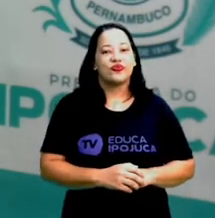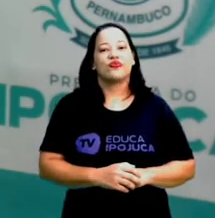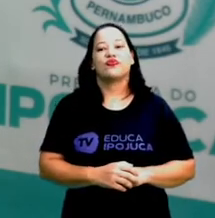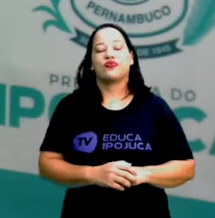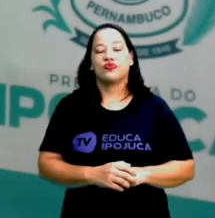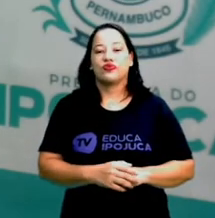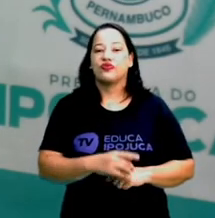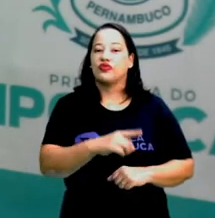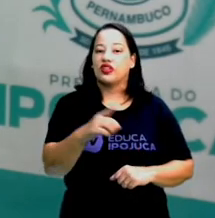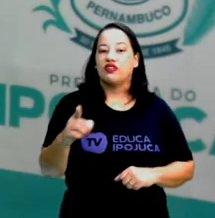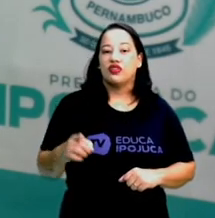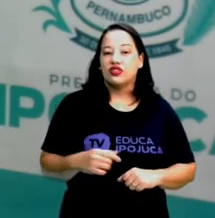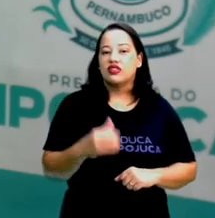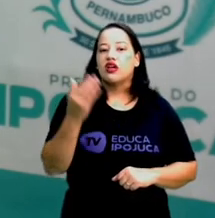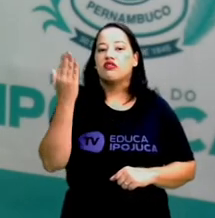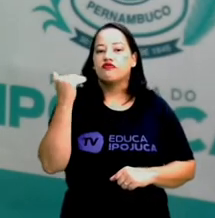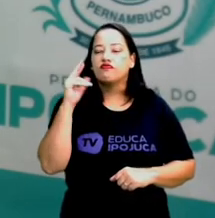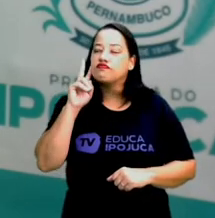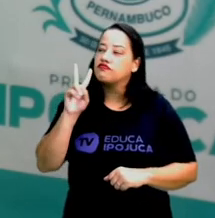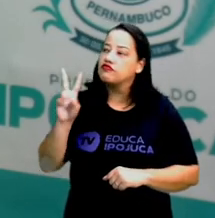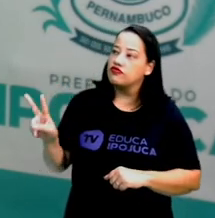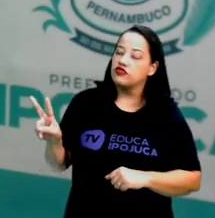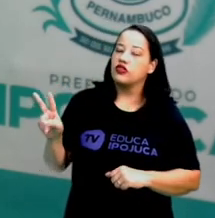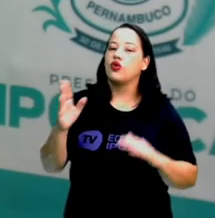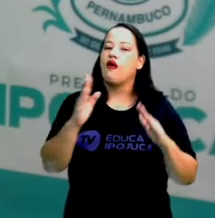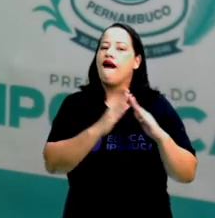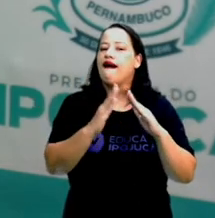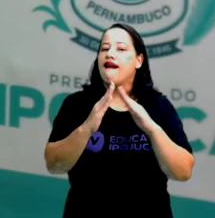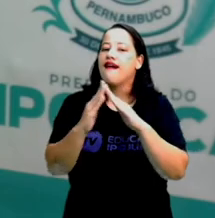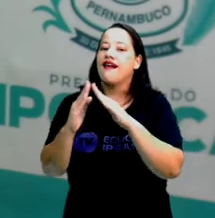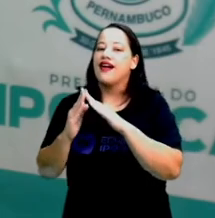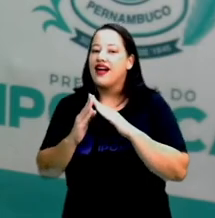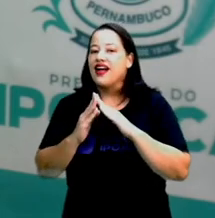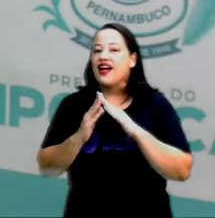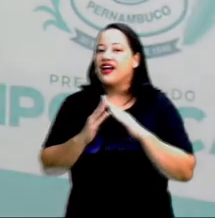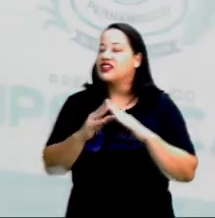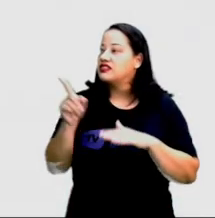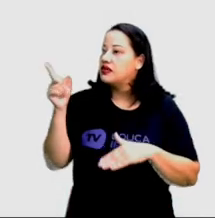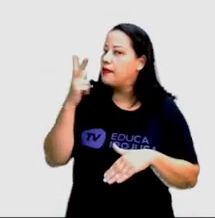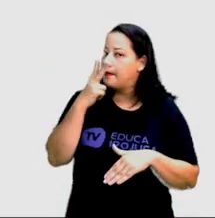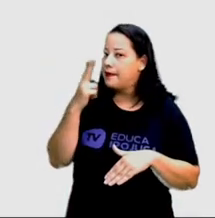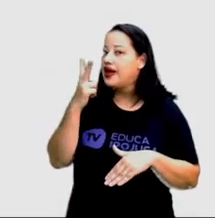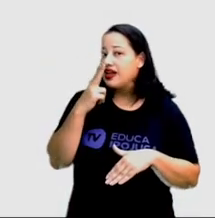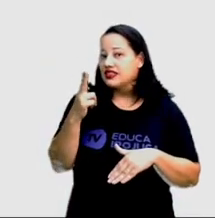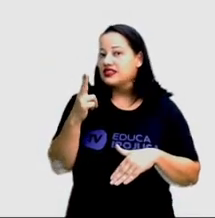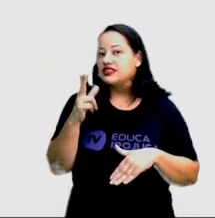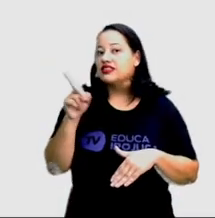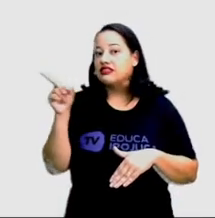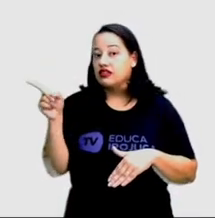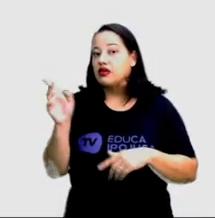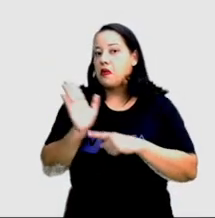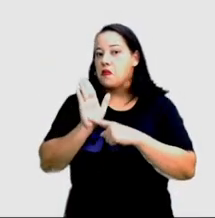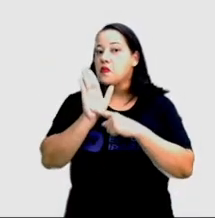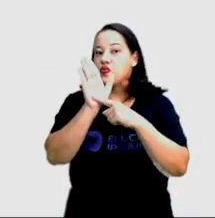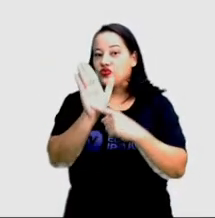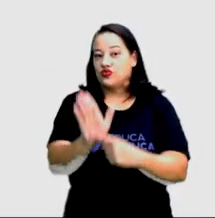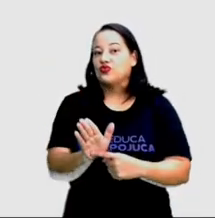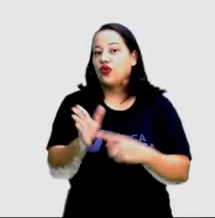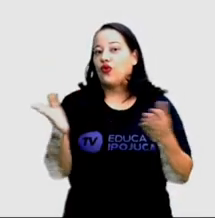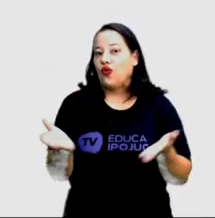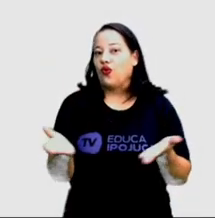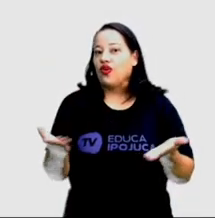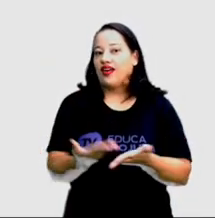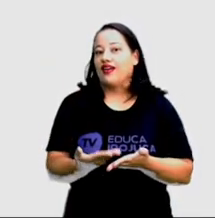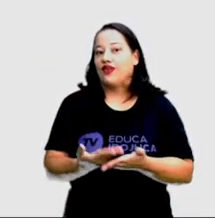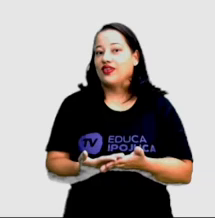Ou seja, você já viu algumas moradias parecidas com as apresentadas aqui na